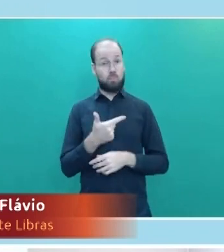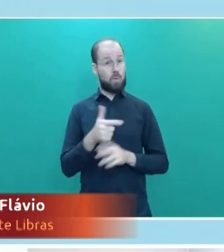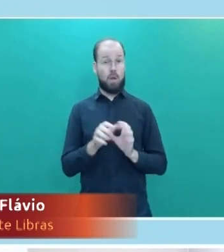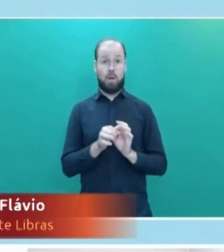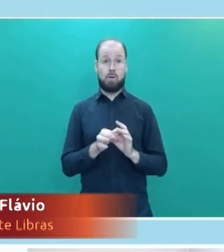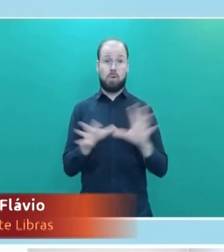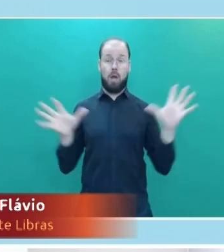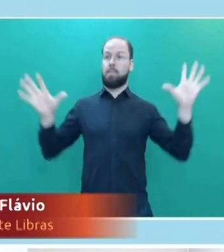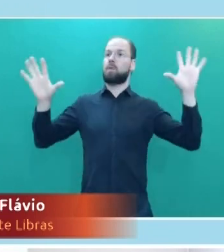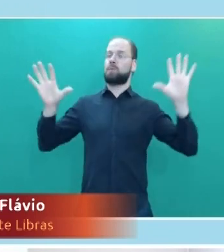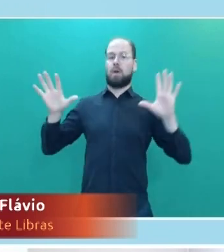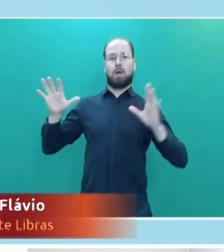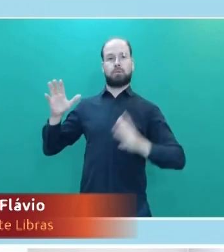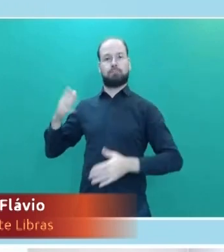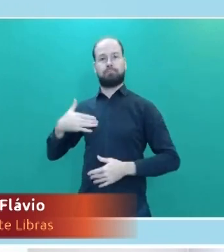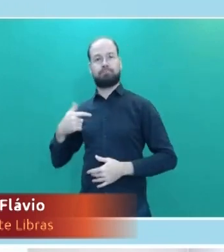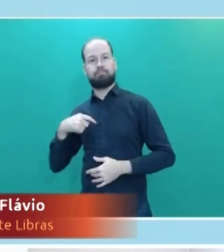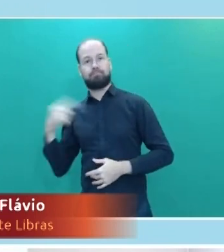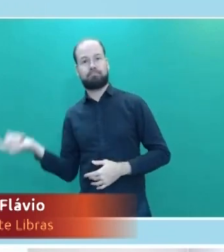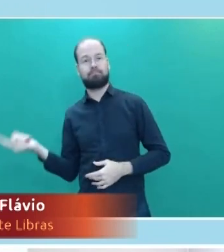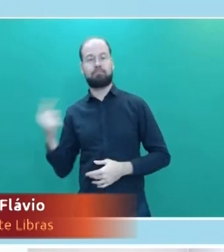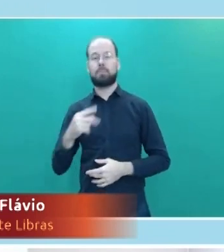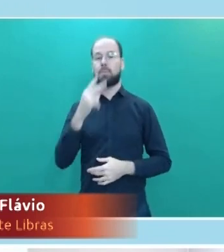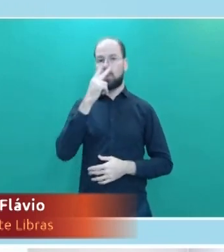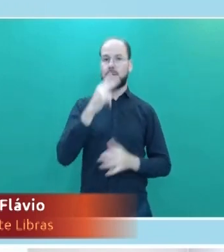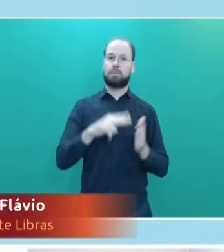também cancelada,